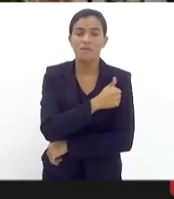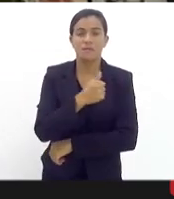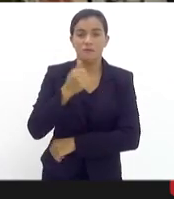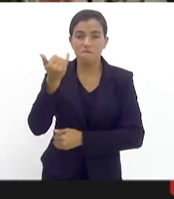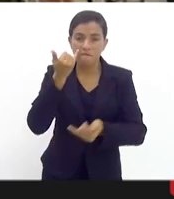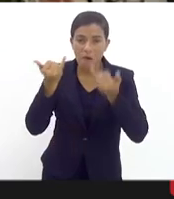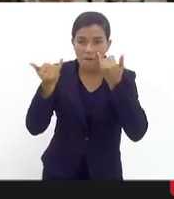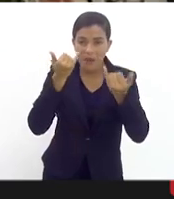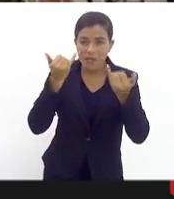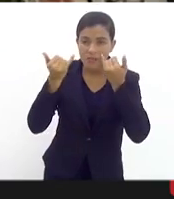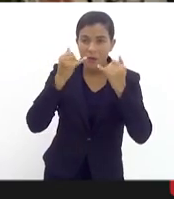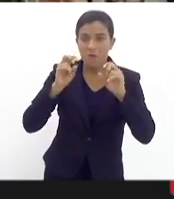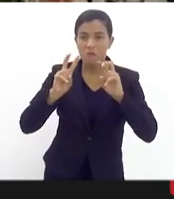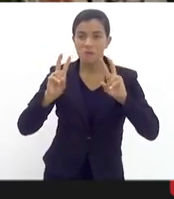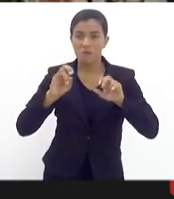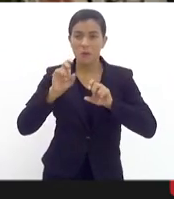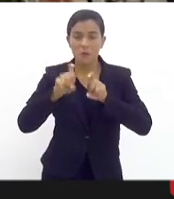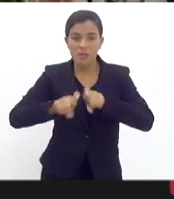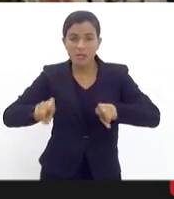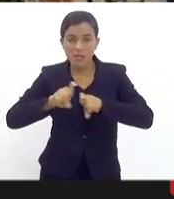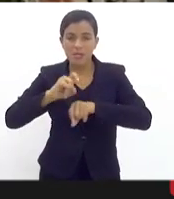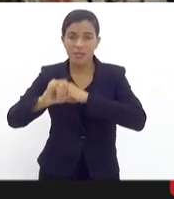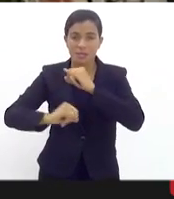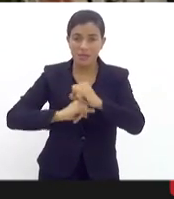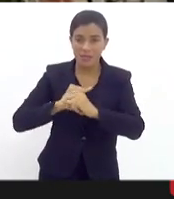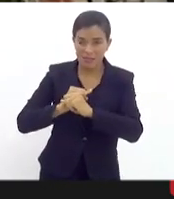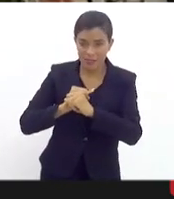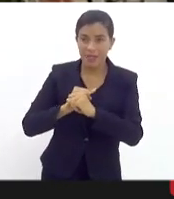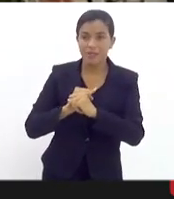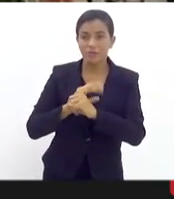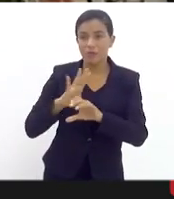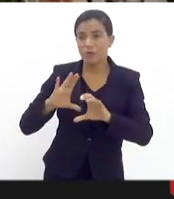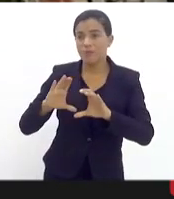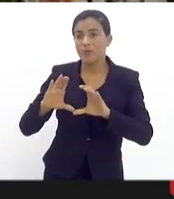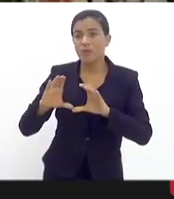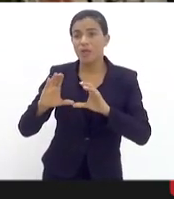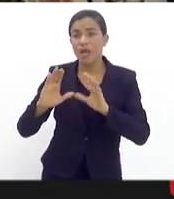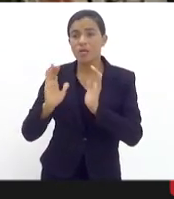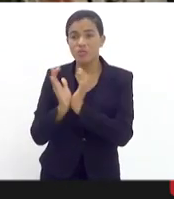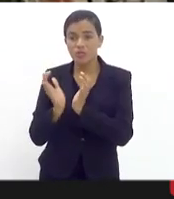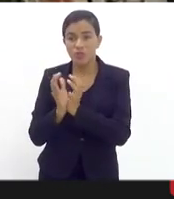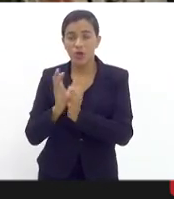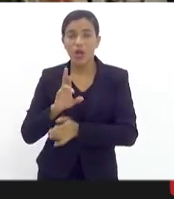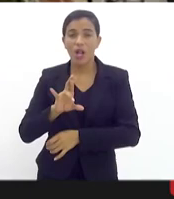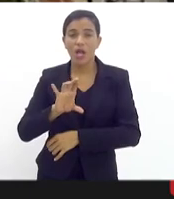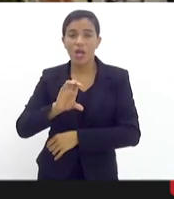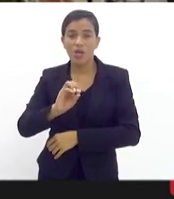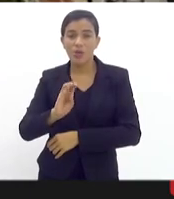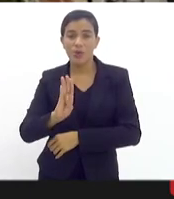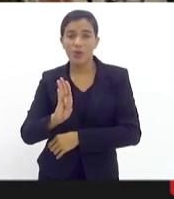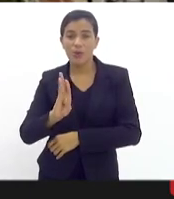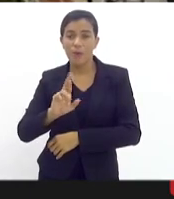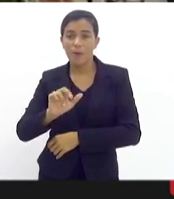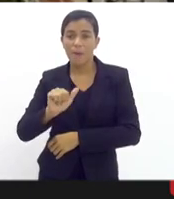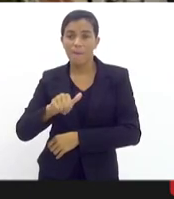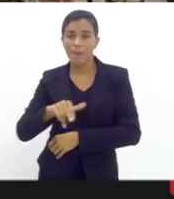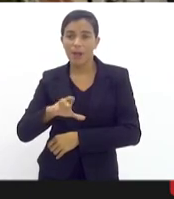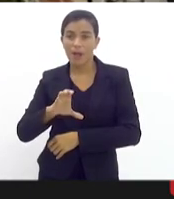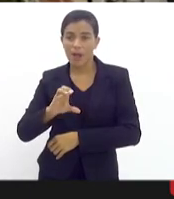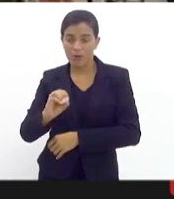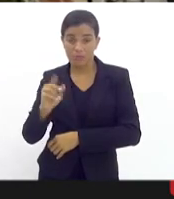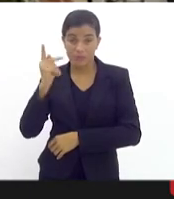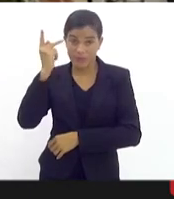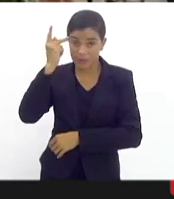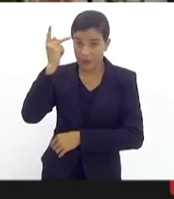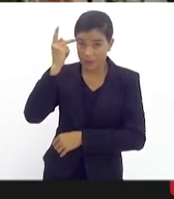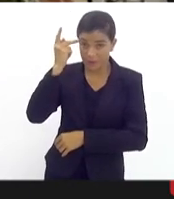de internet no Colégio Rio Branco, em São Paulo. E nesse trabalho que eu fiz no